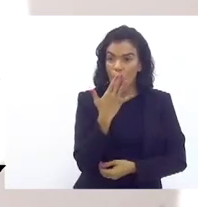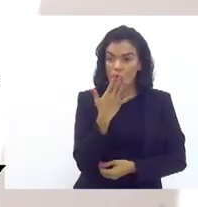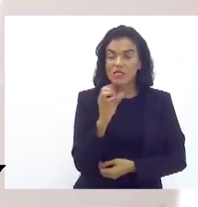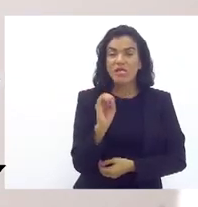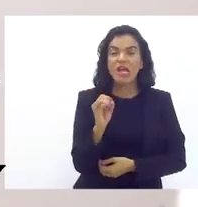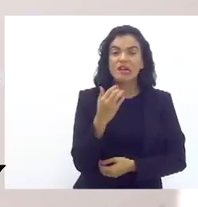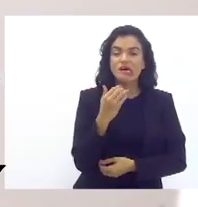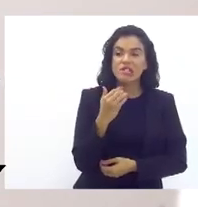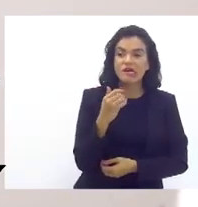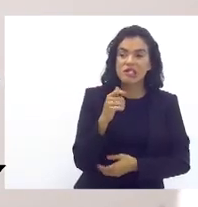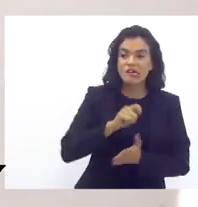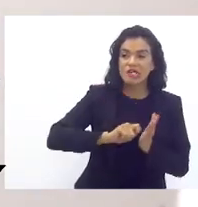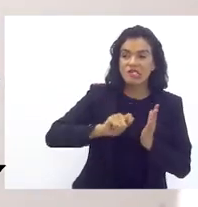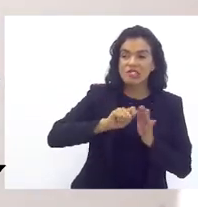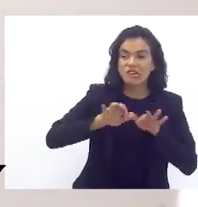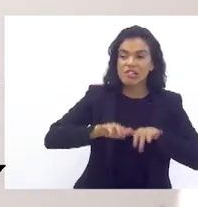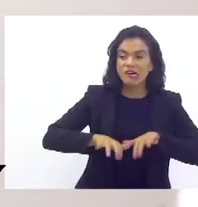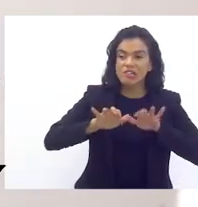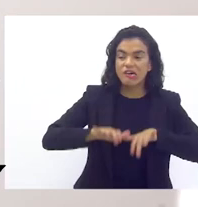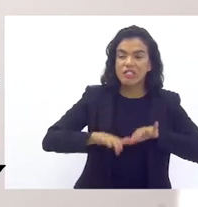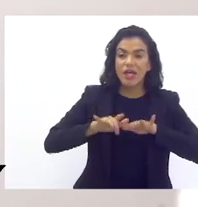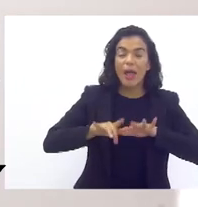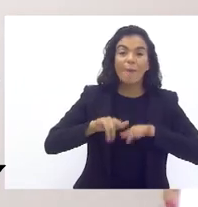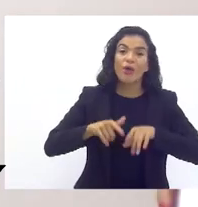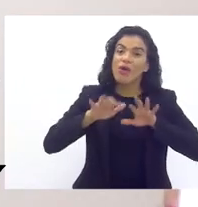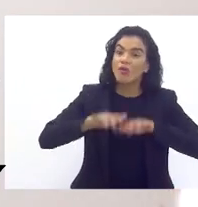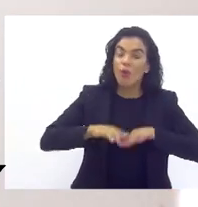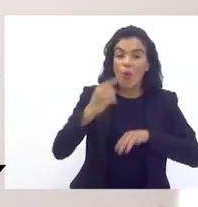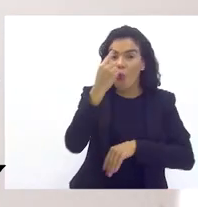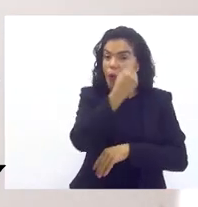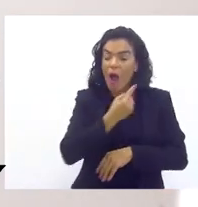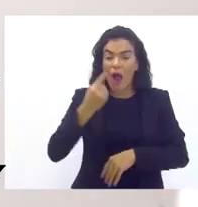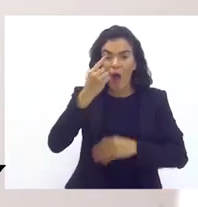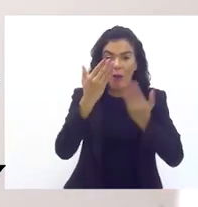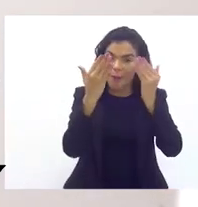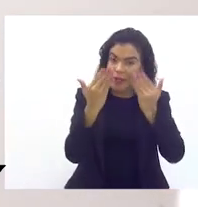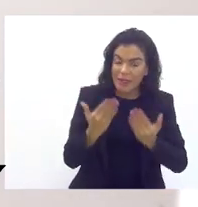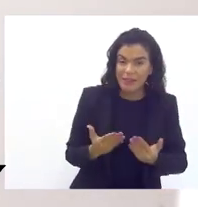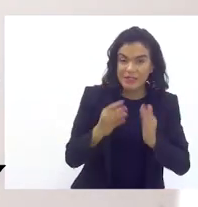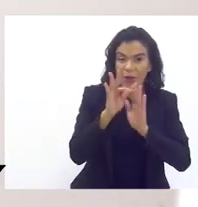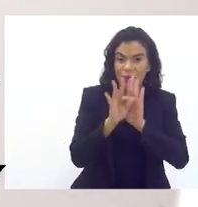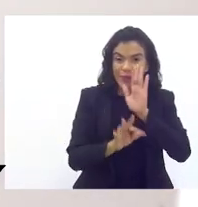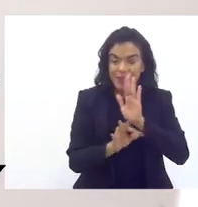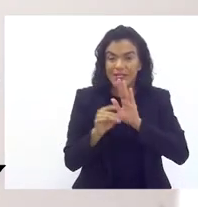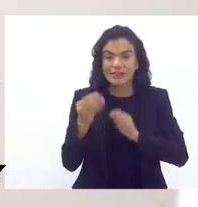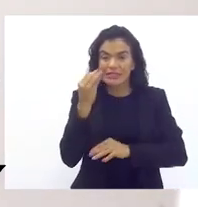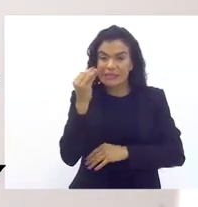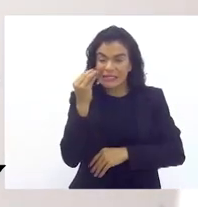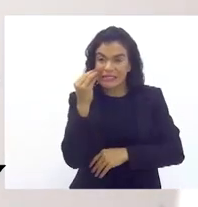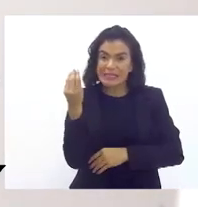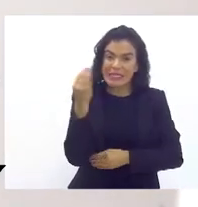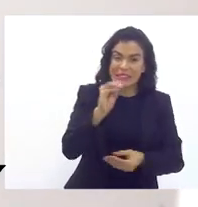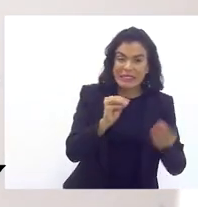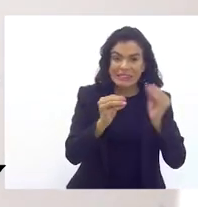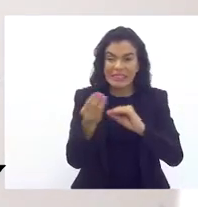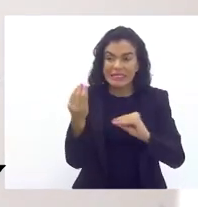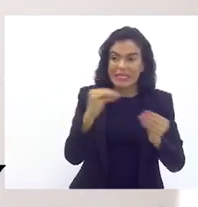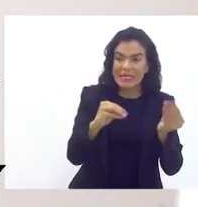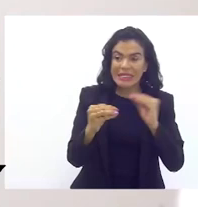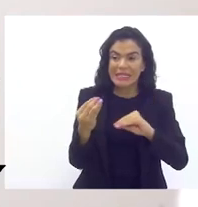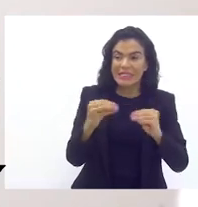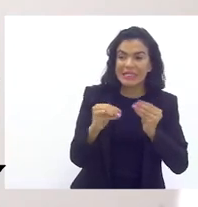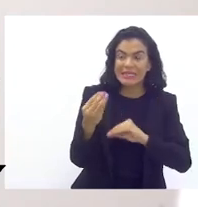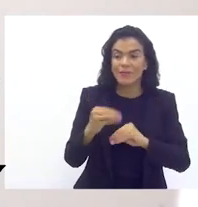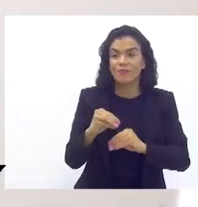é porque eu escrevi uma hora eu tive uma hora para analisar o substitutivo para tentar dar vista e botar para frente